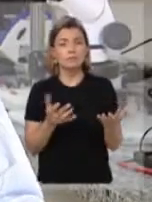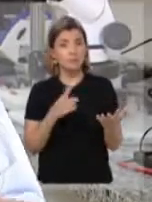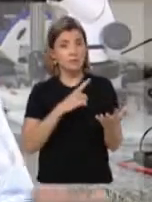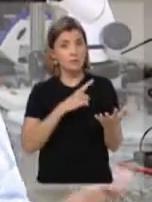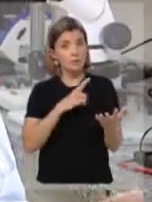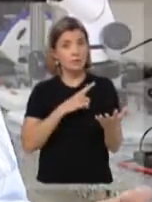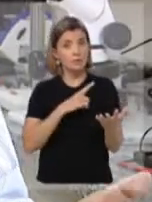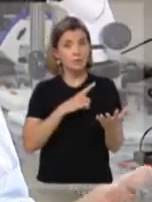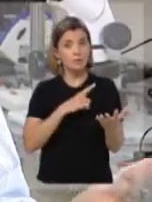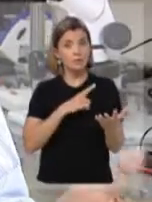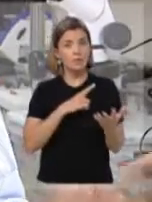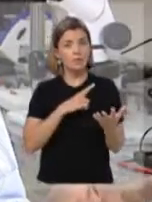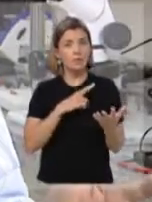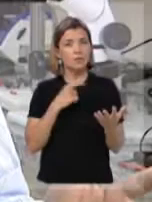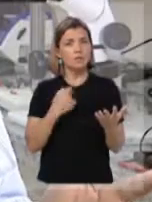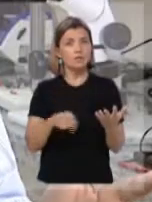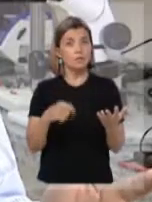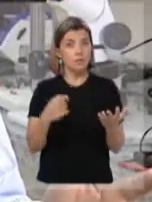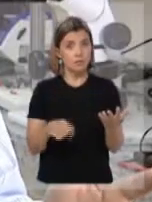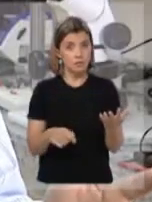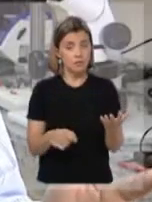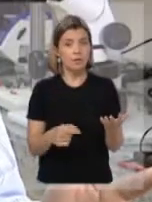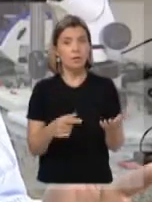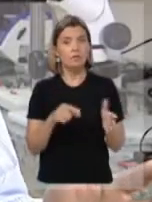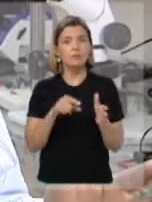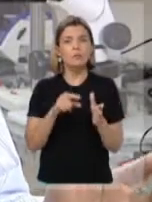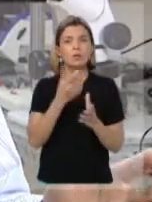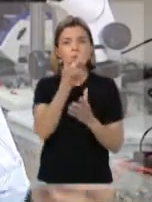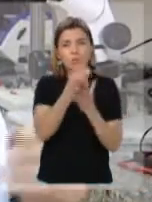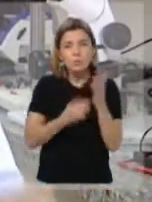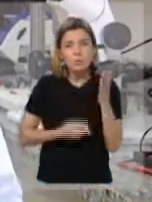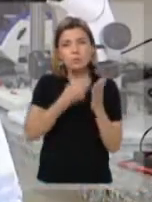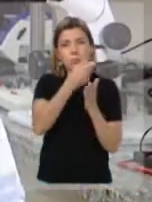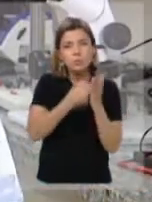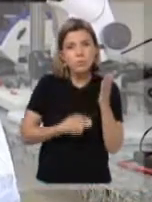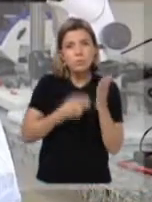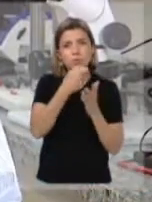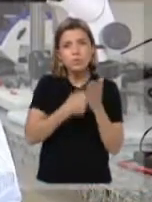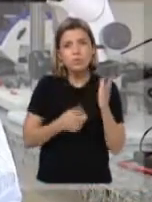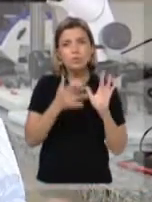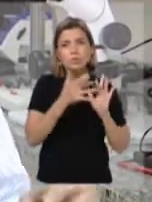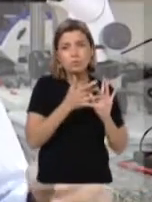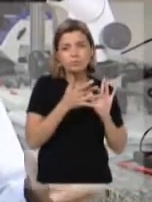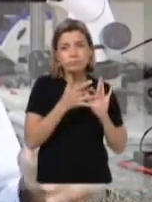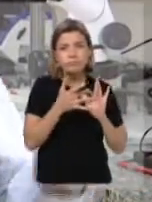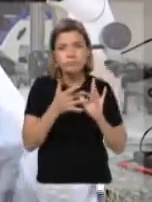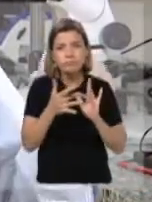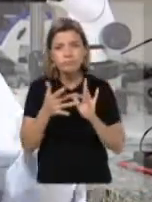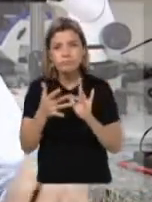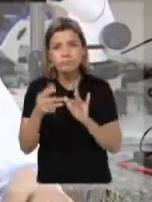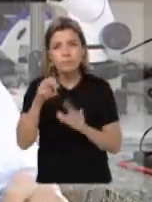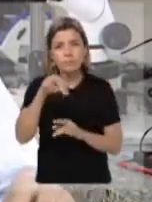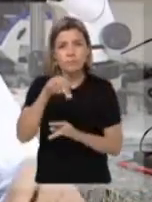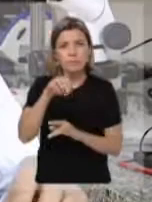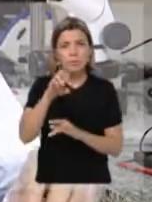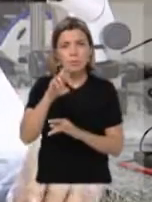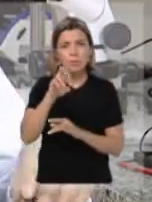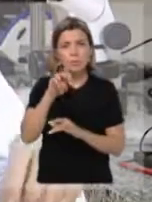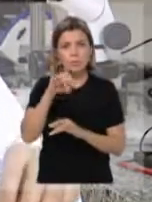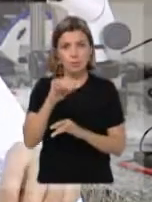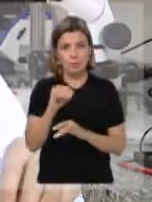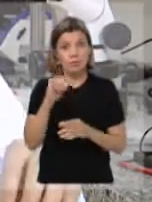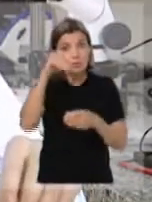uma área que envolve registro de atividade neuronal diretamente